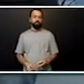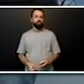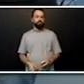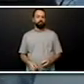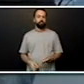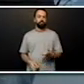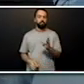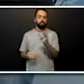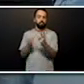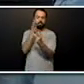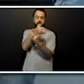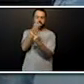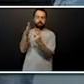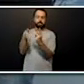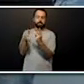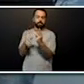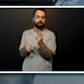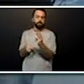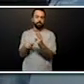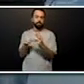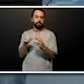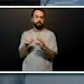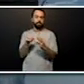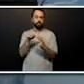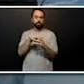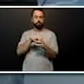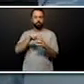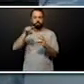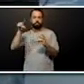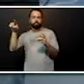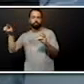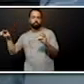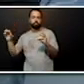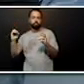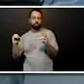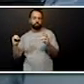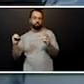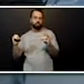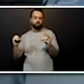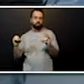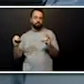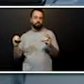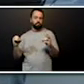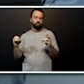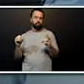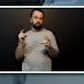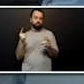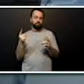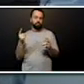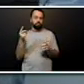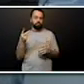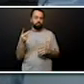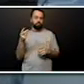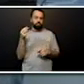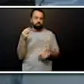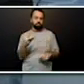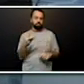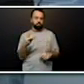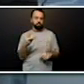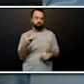Do 3 para o 0, quanto que eu ando? 1,